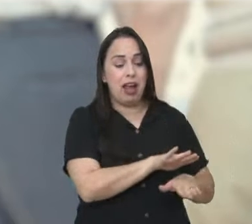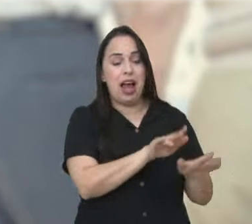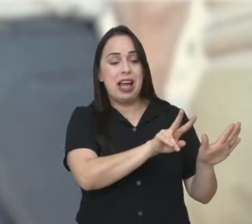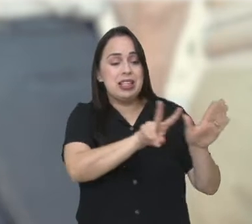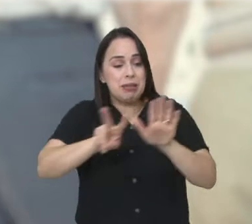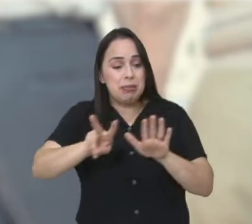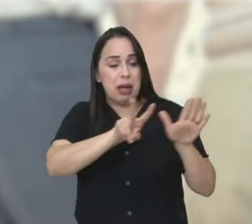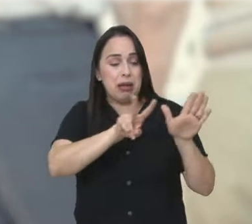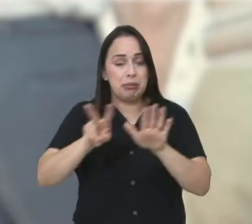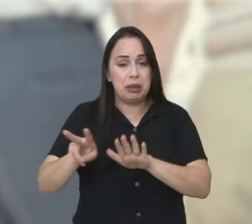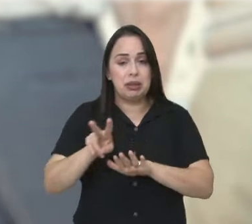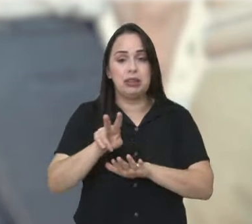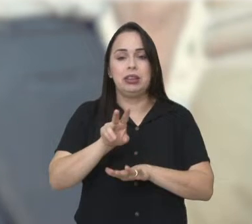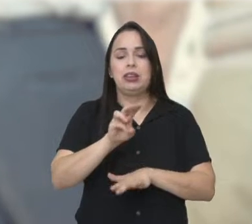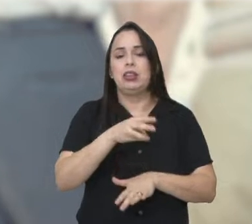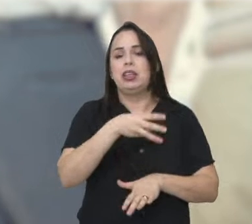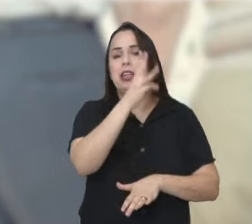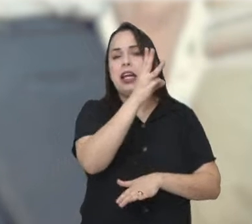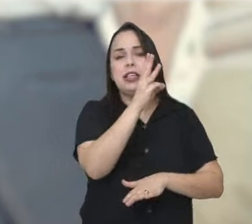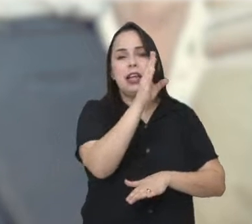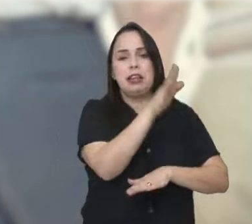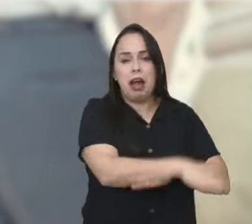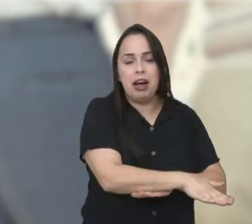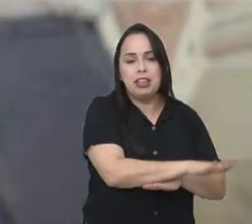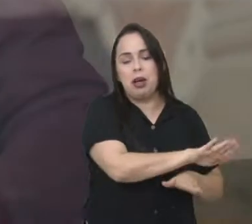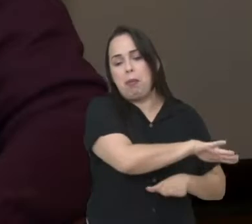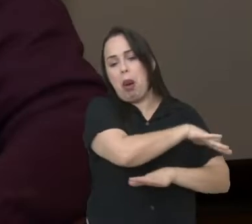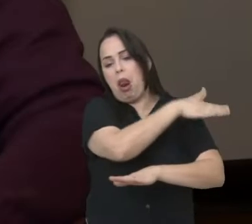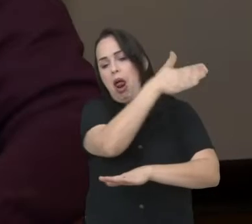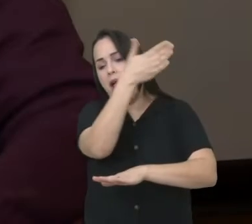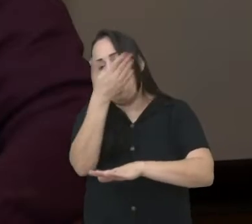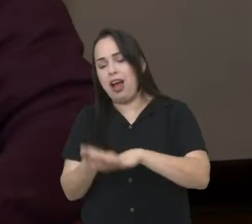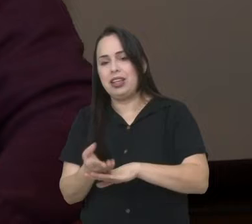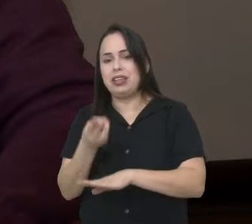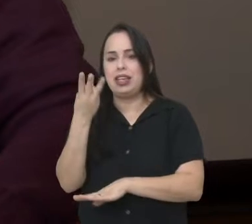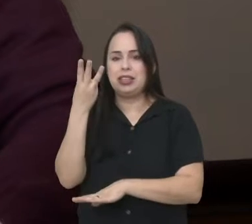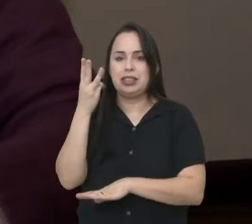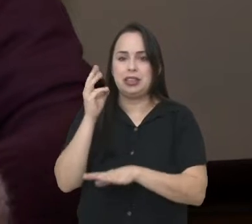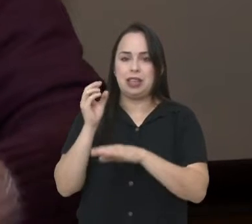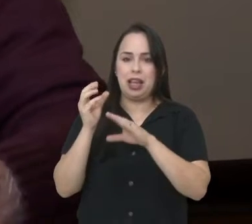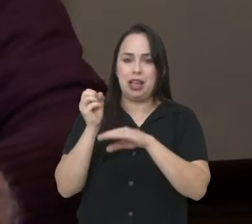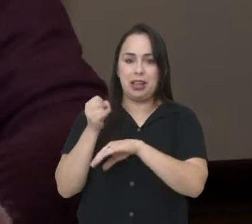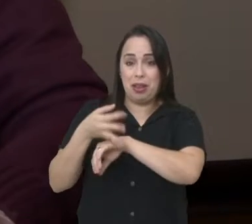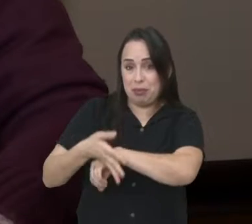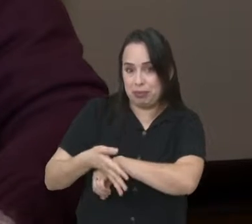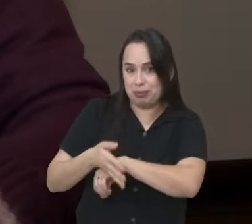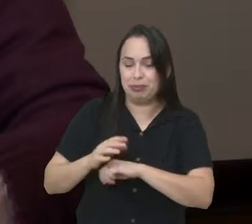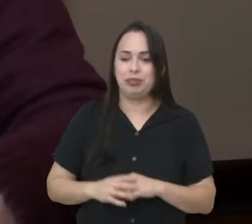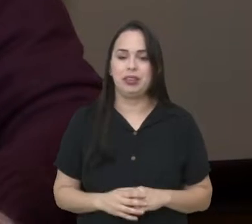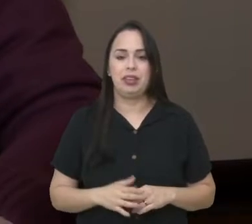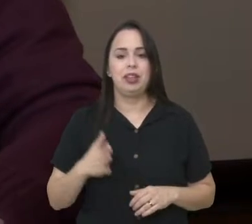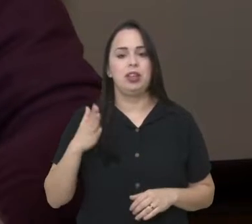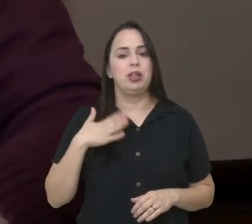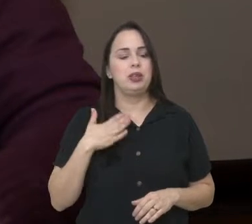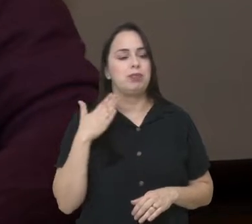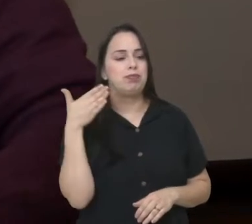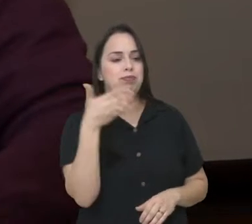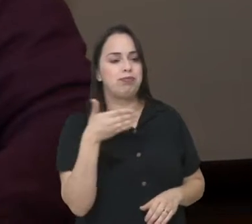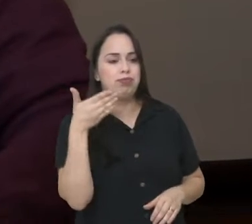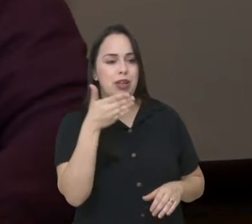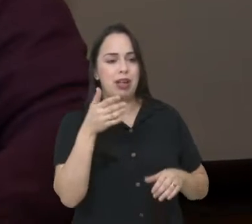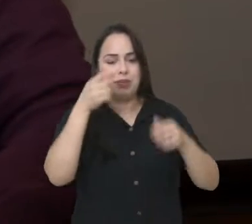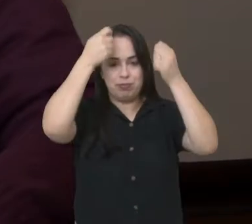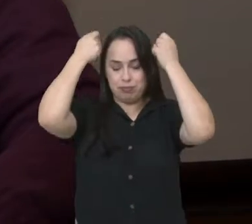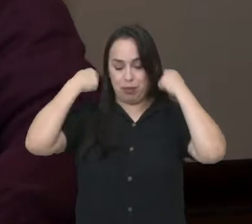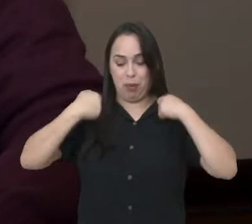2 horas, e voltava 10 horas da noite, aquela enorme aquela fila. Então deu passar todo dia com o meu avental